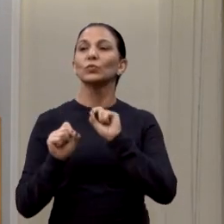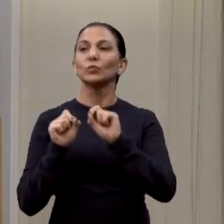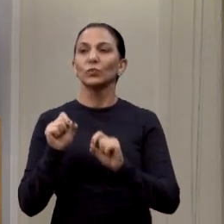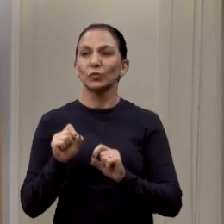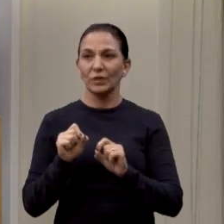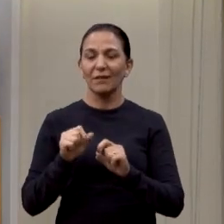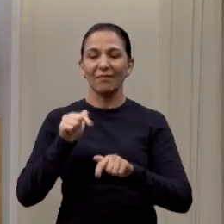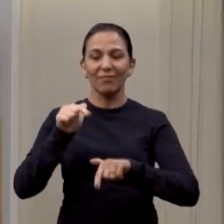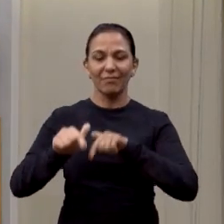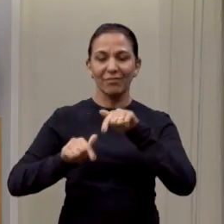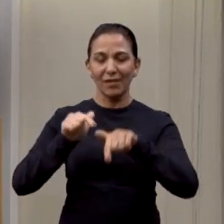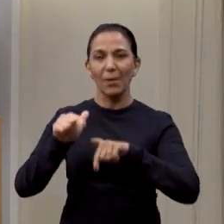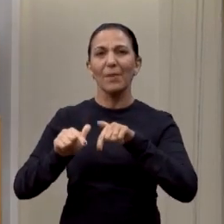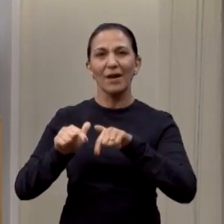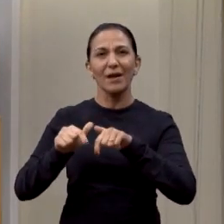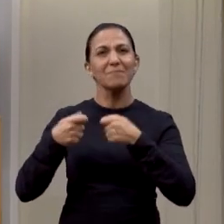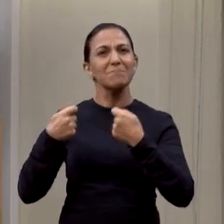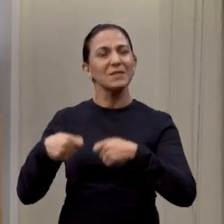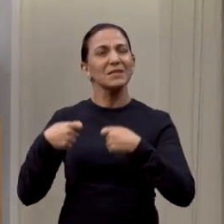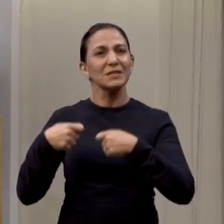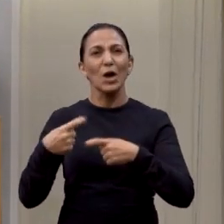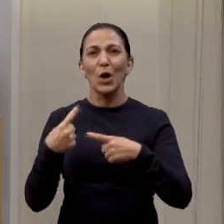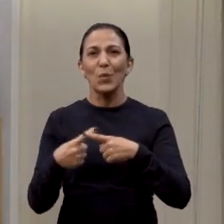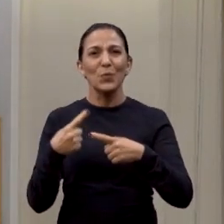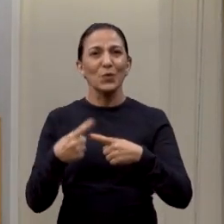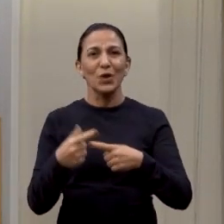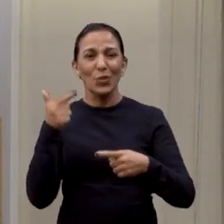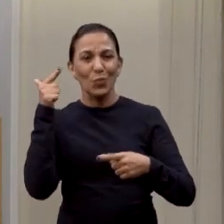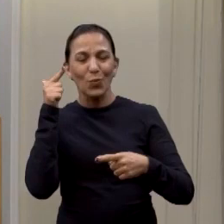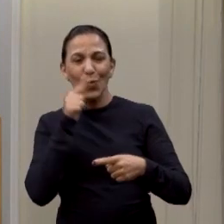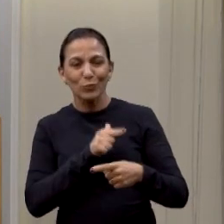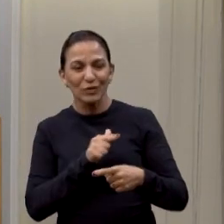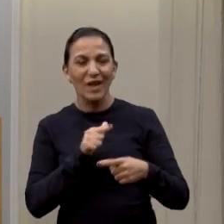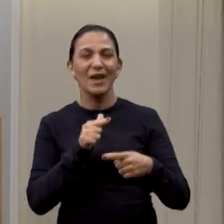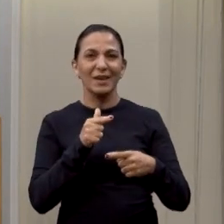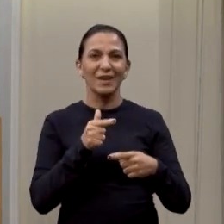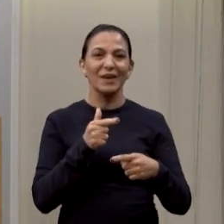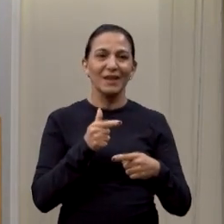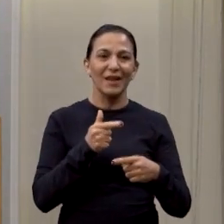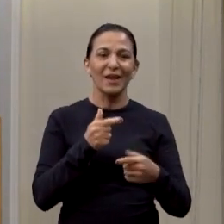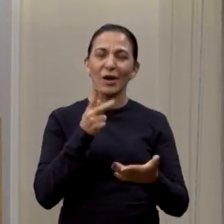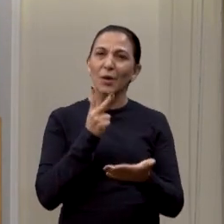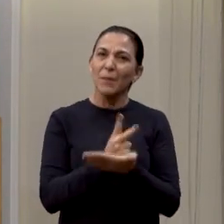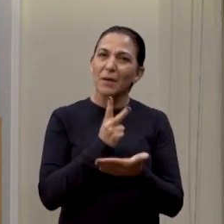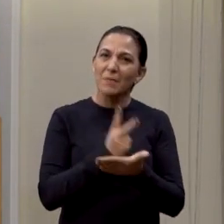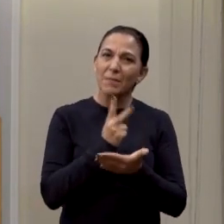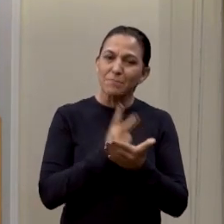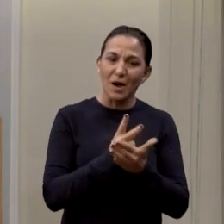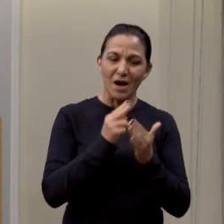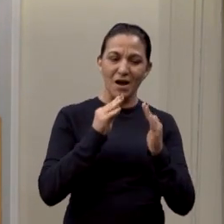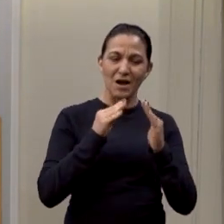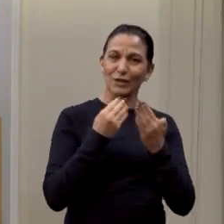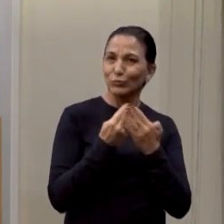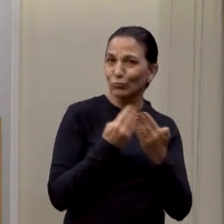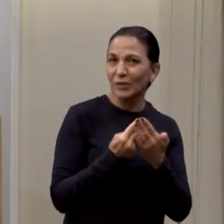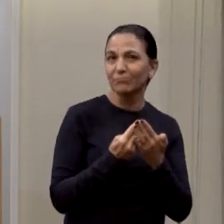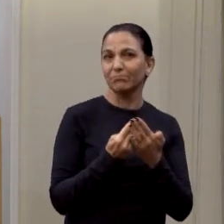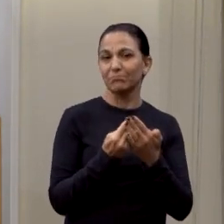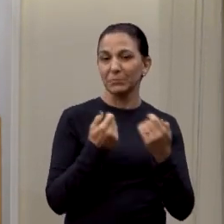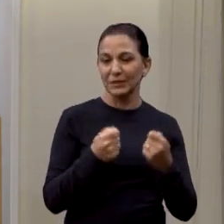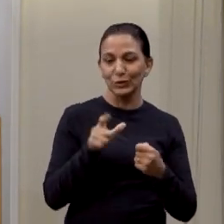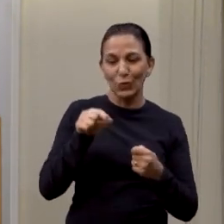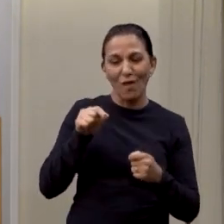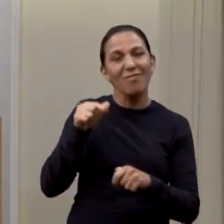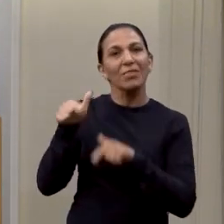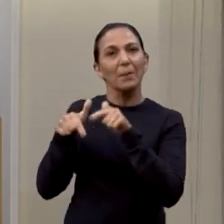ao ter que trabalhar porque assim não tem acesso à educação. E sabe qual que é questionado? Sabe